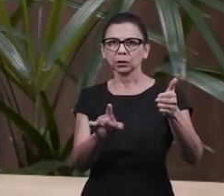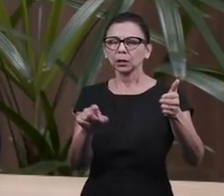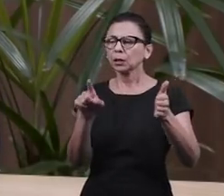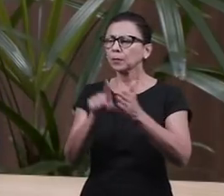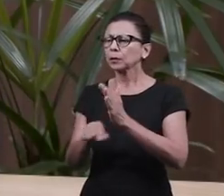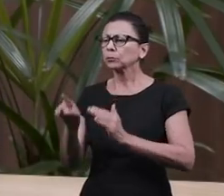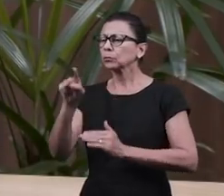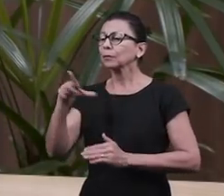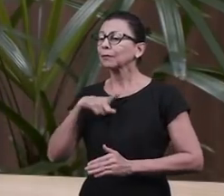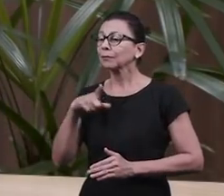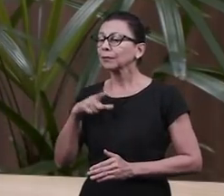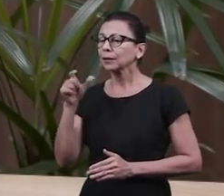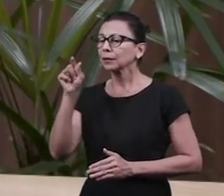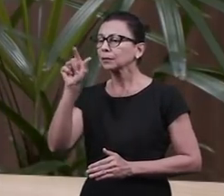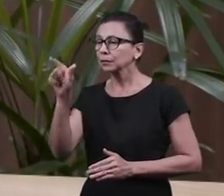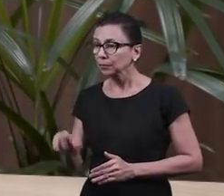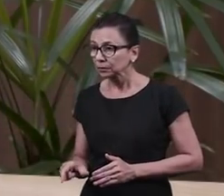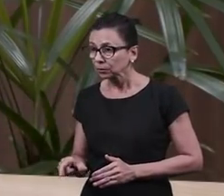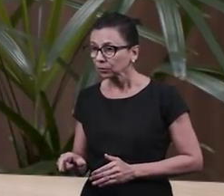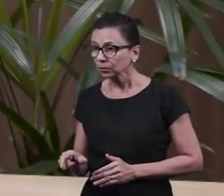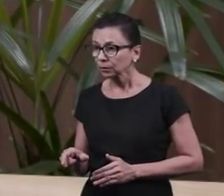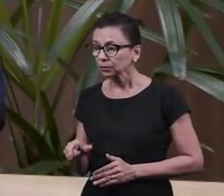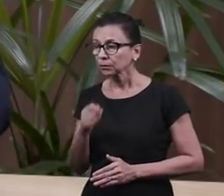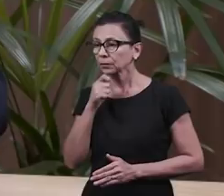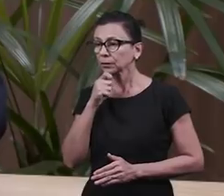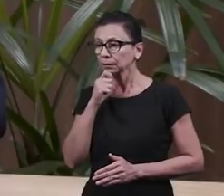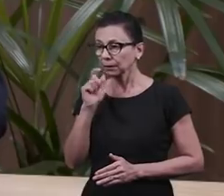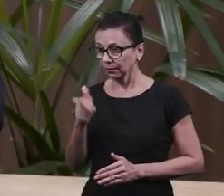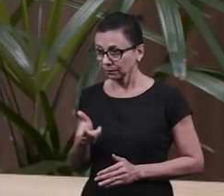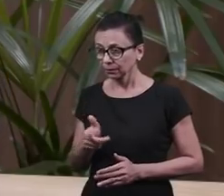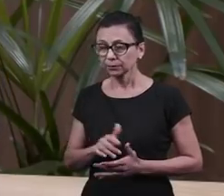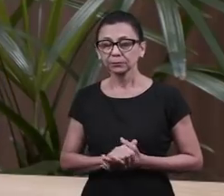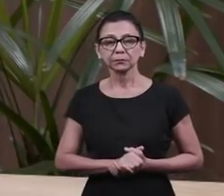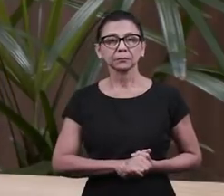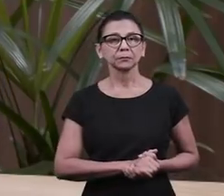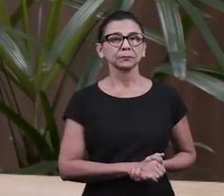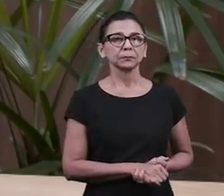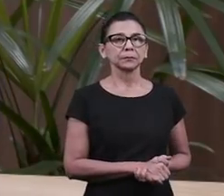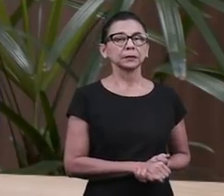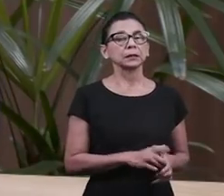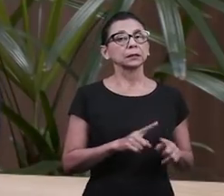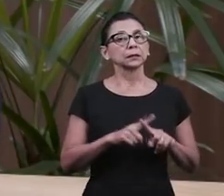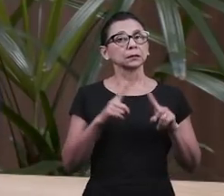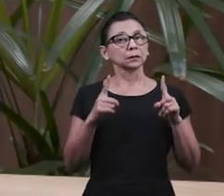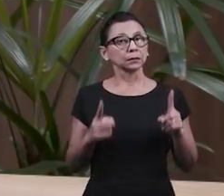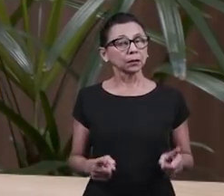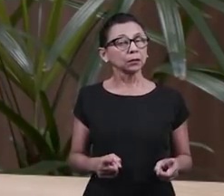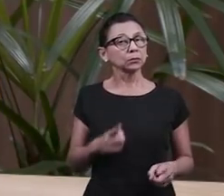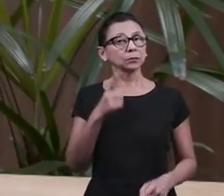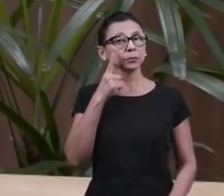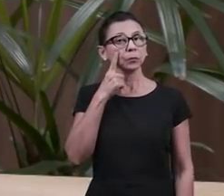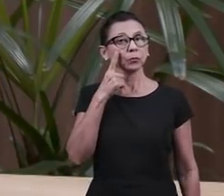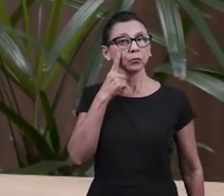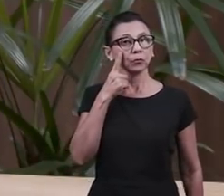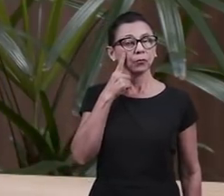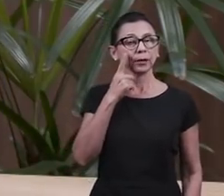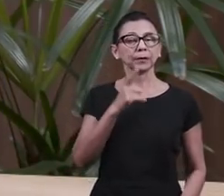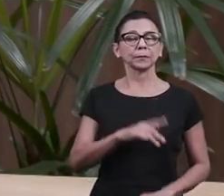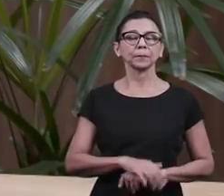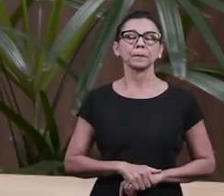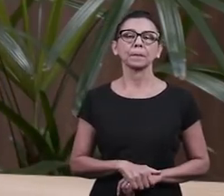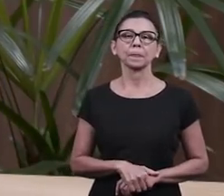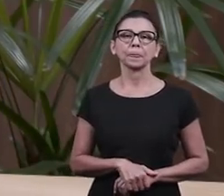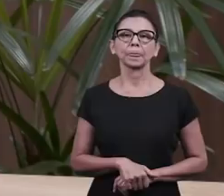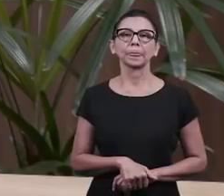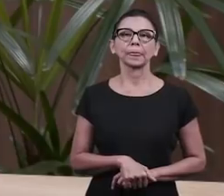momento na eternidade em que o número dos salvos vão se completar. Não estou falando que literalmente o anjo vai fazer